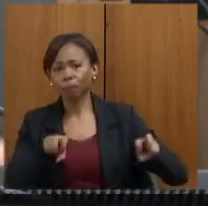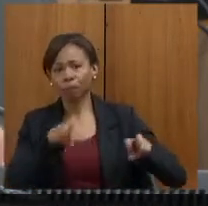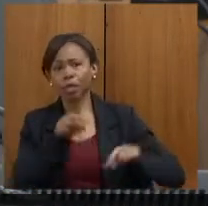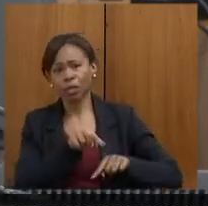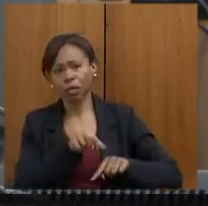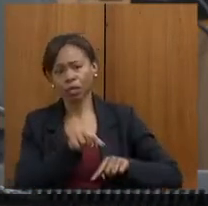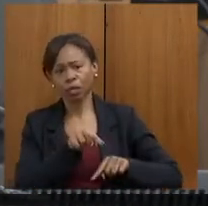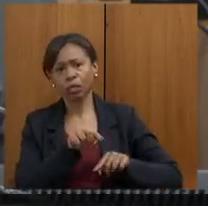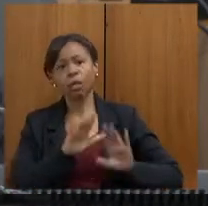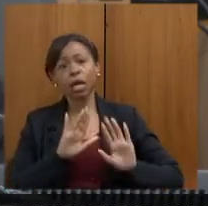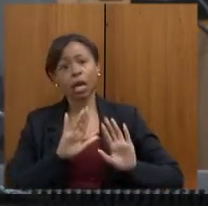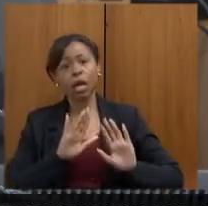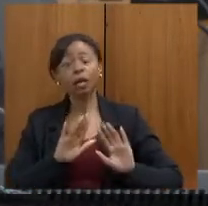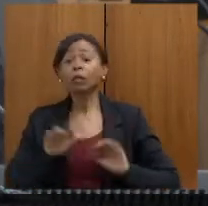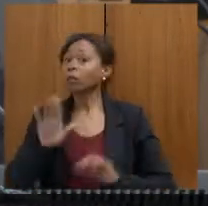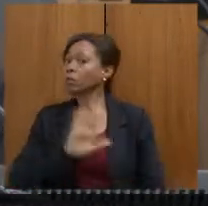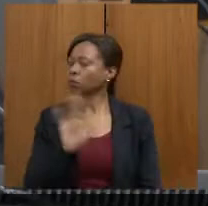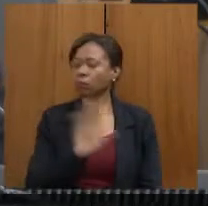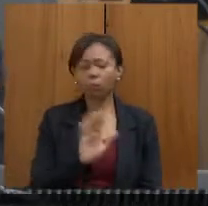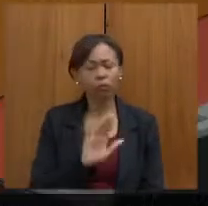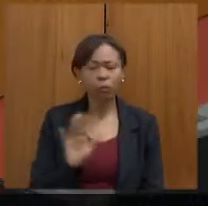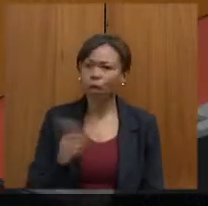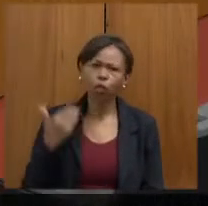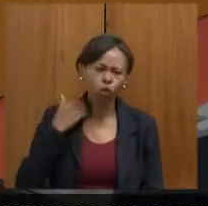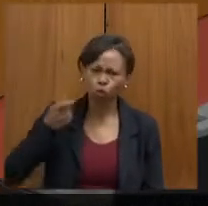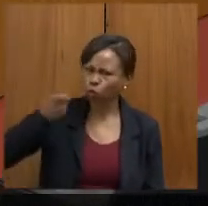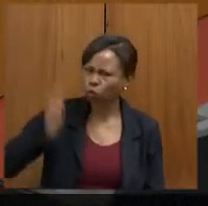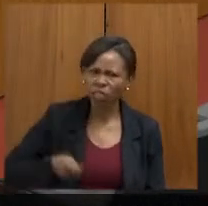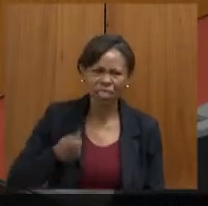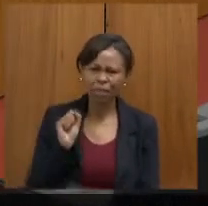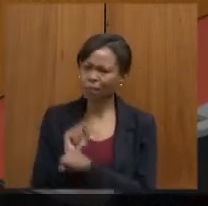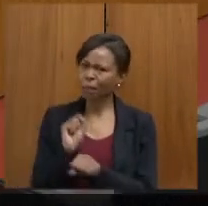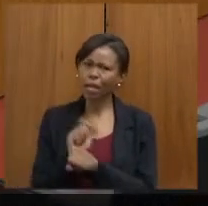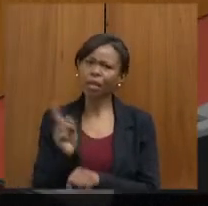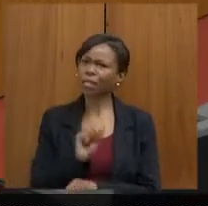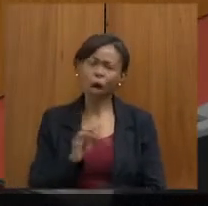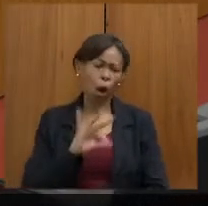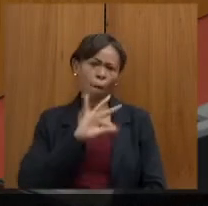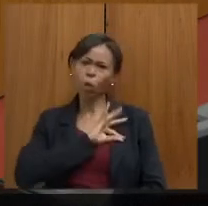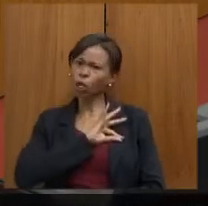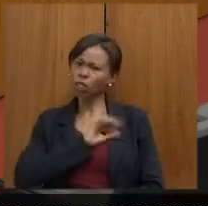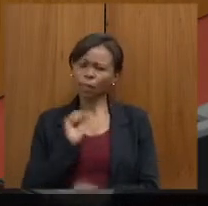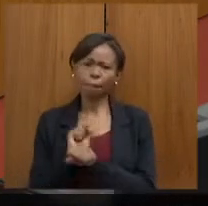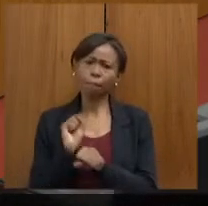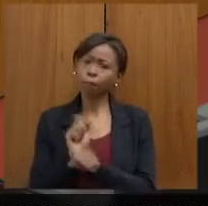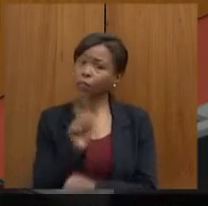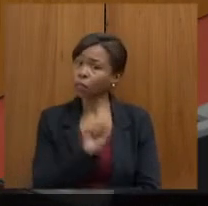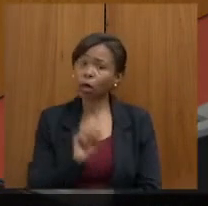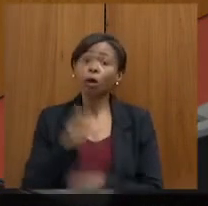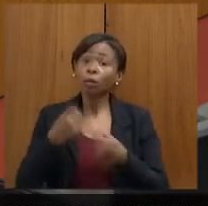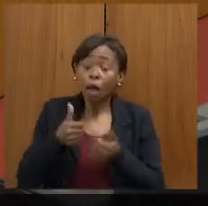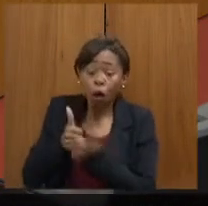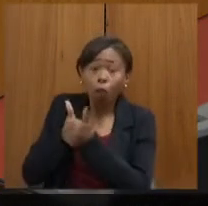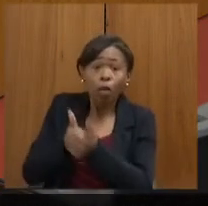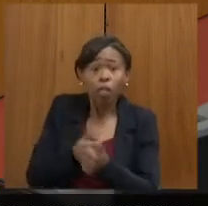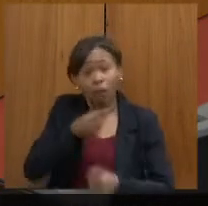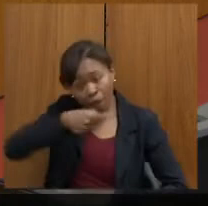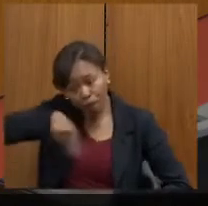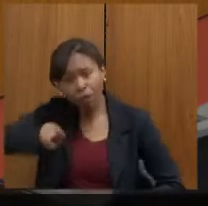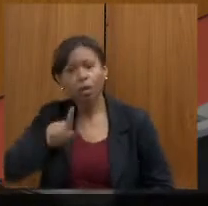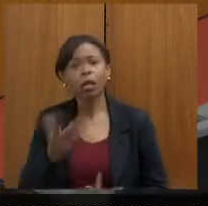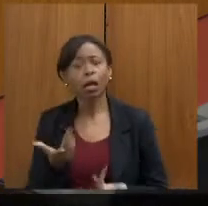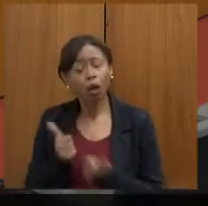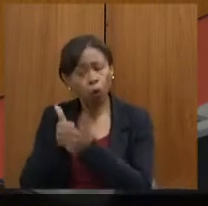assim que é da nós aqui estamos não tem que esperar isso as autoridades policiais não tem que esperar tem que acompanhar então falar e